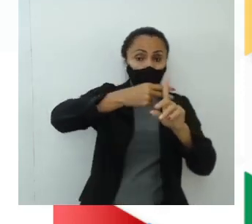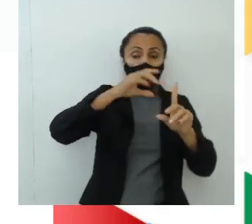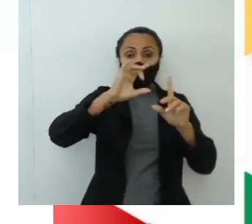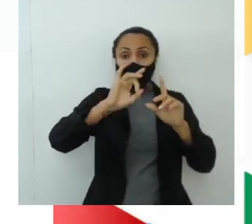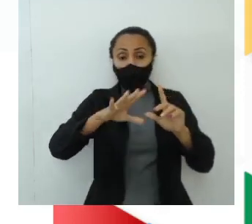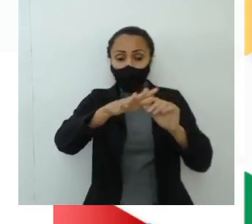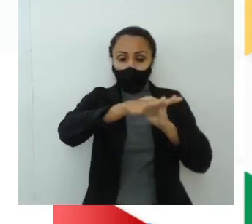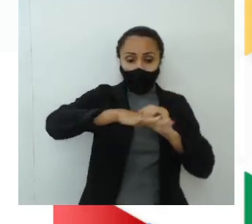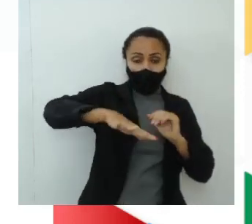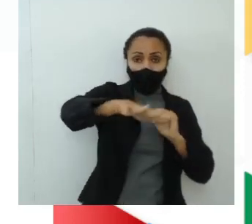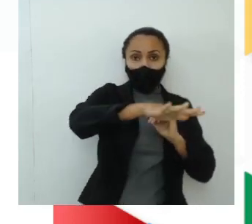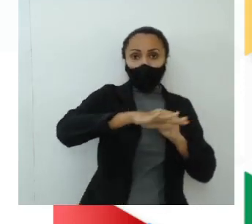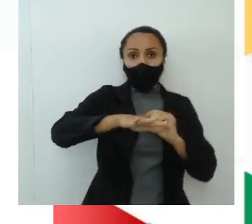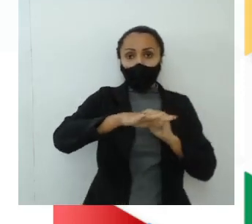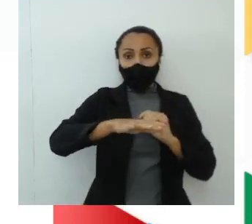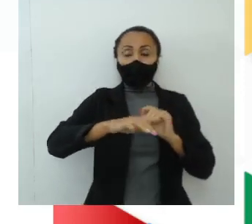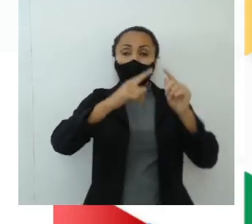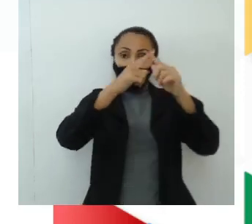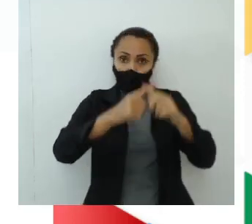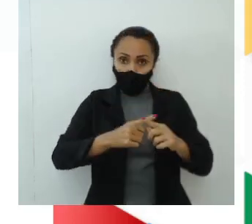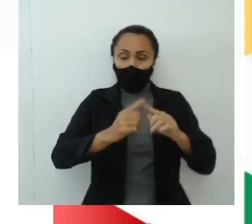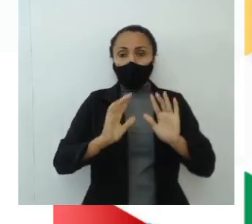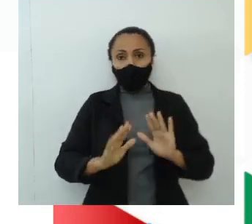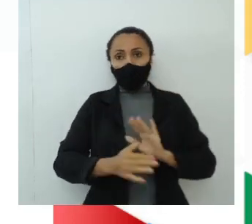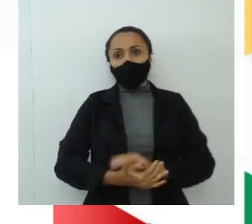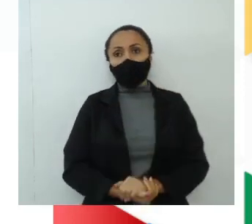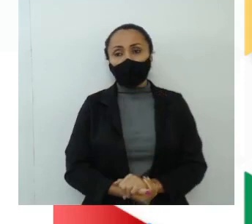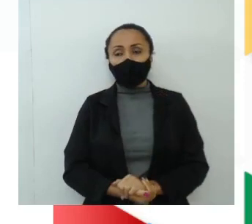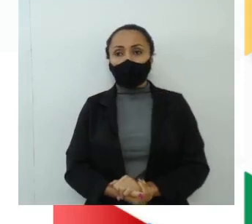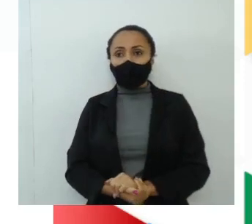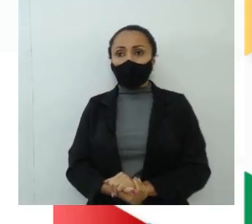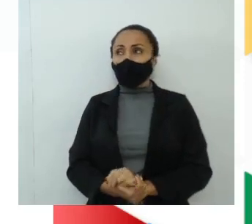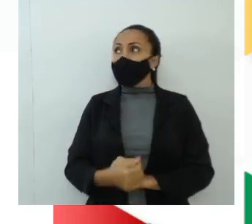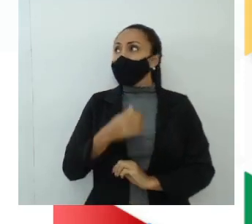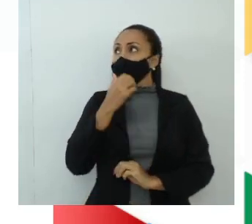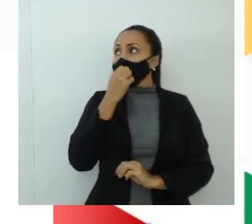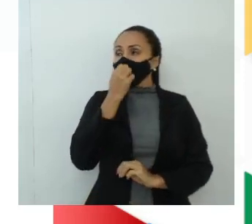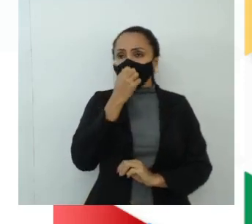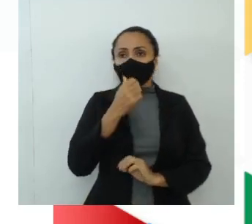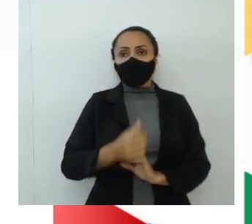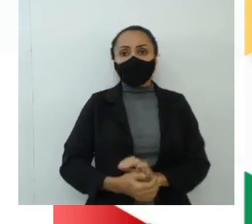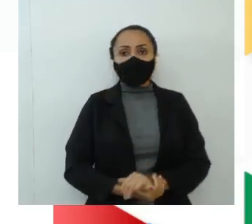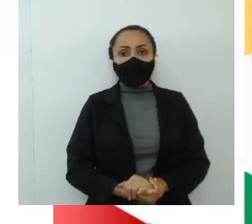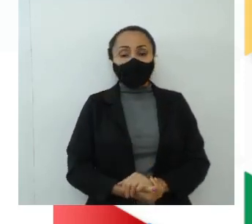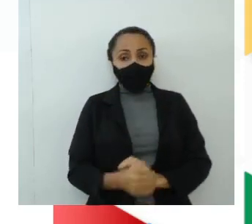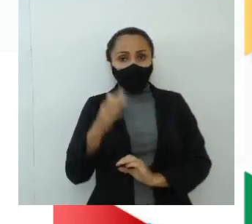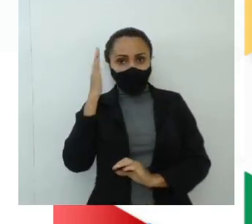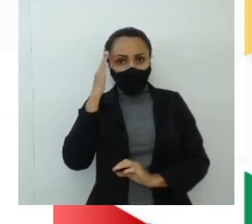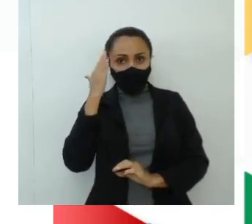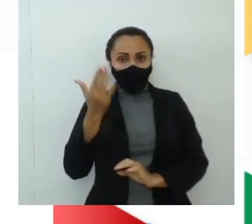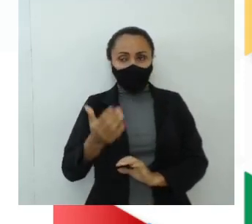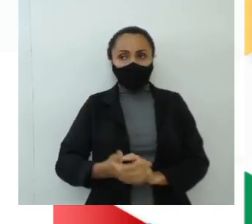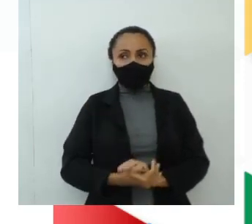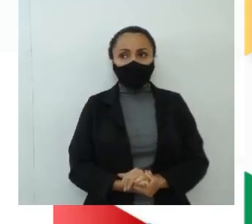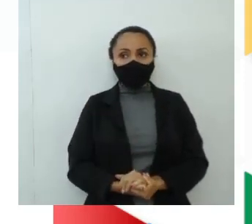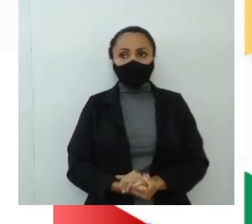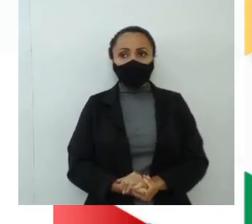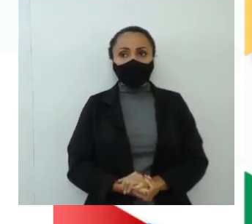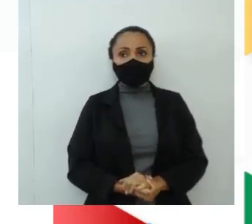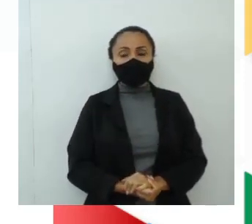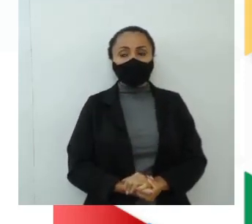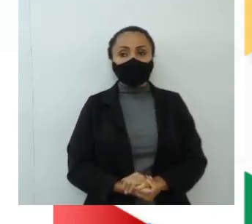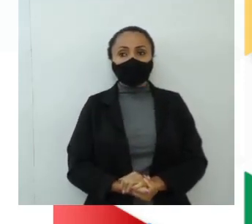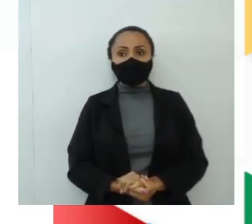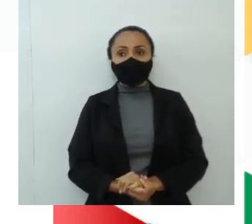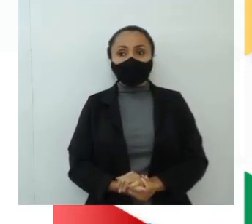A área vai ser multiplicada, então é outro padrão, ok? Tá tranquilo? Deu para entender? Se a gente for calcular a área, você